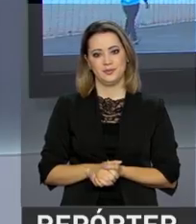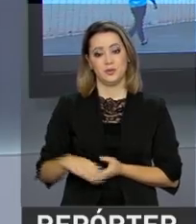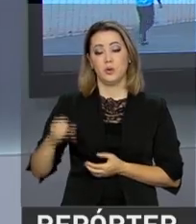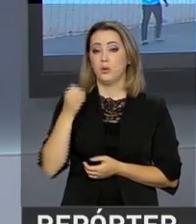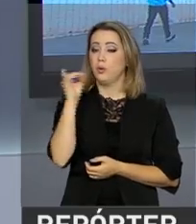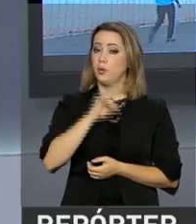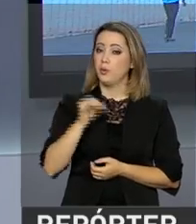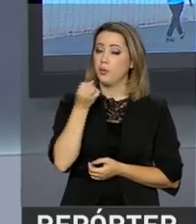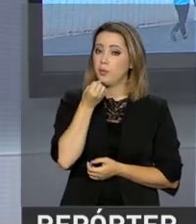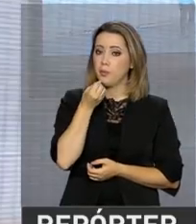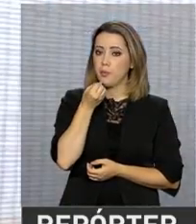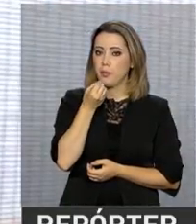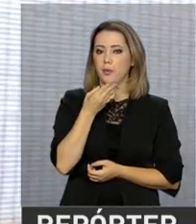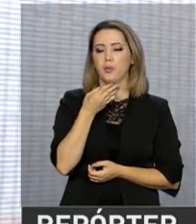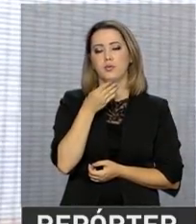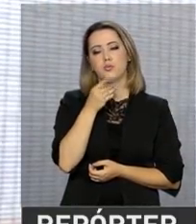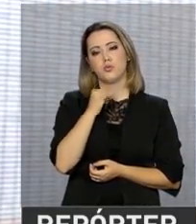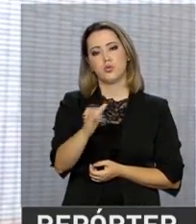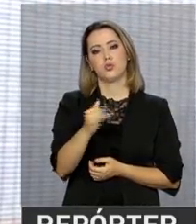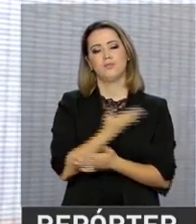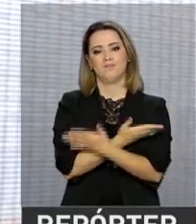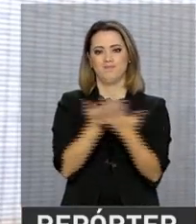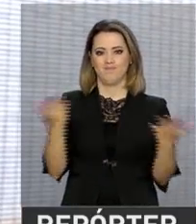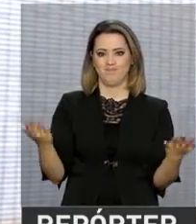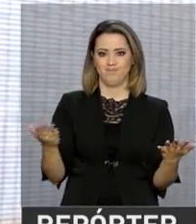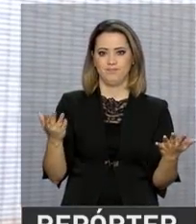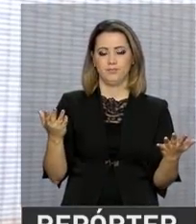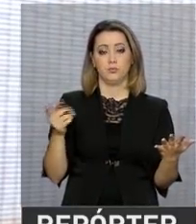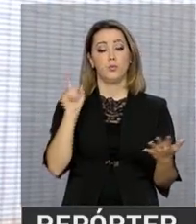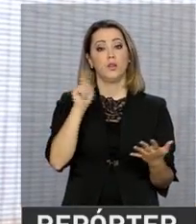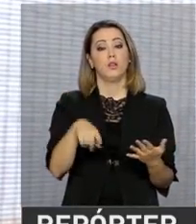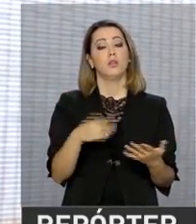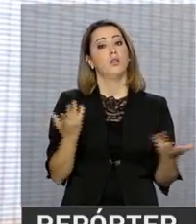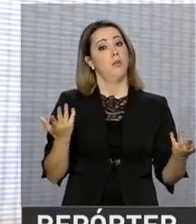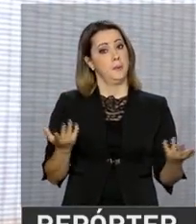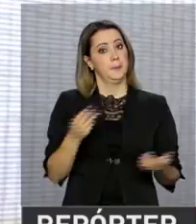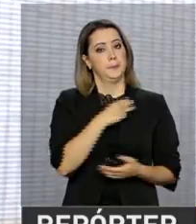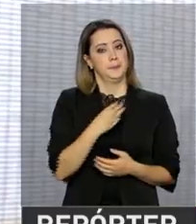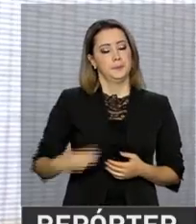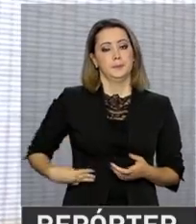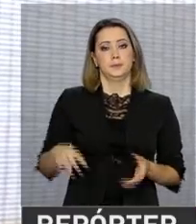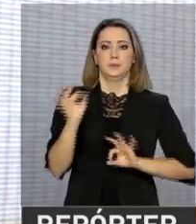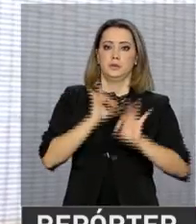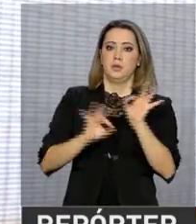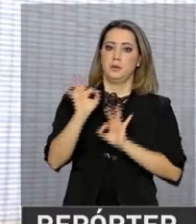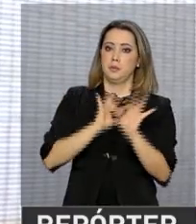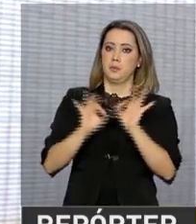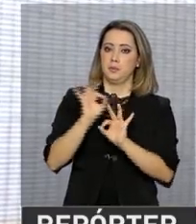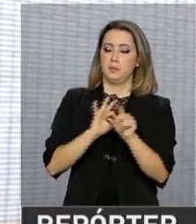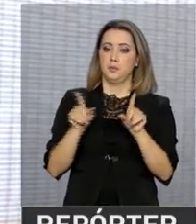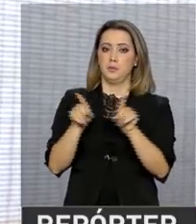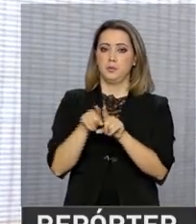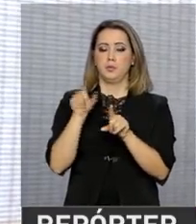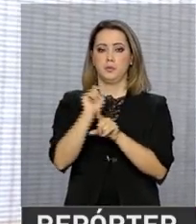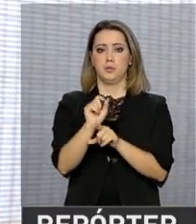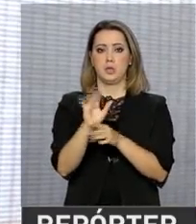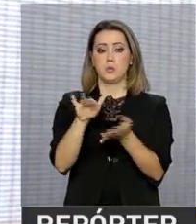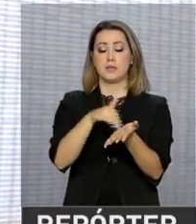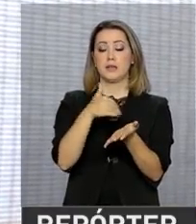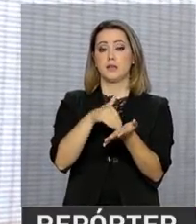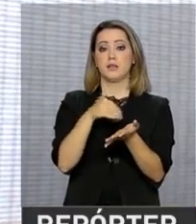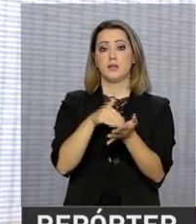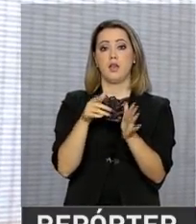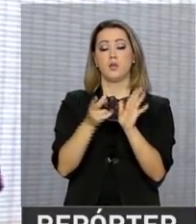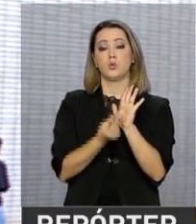Oi, Leandro, bom dia para você também. Bom dia a todos. É isso. Eh, o ministro do planejamento, Diogo Oliveira, o secretário do orçamento federal,